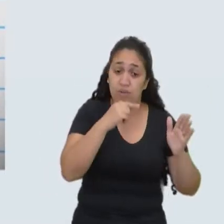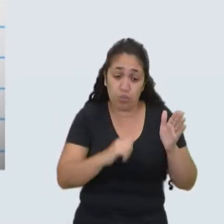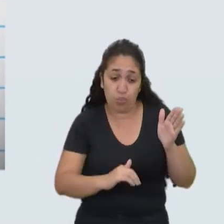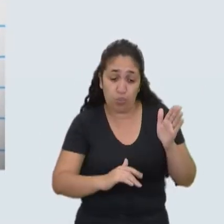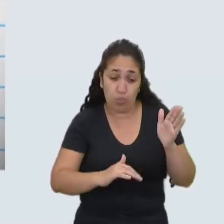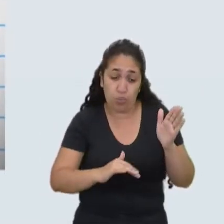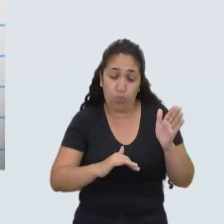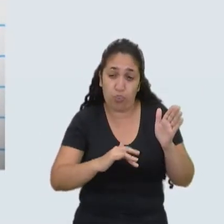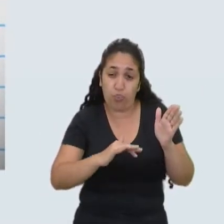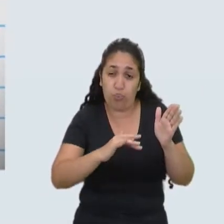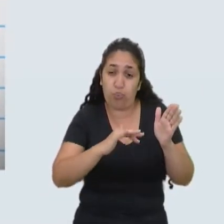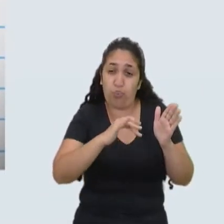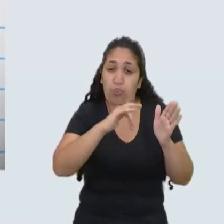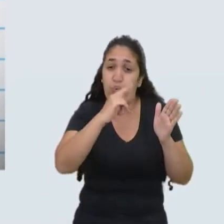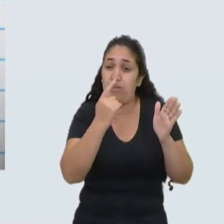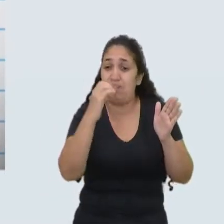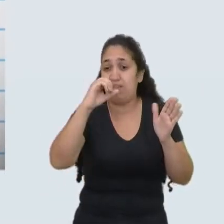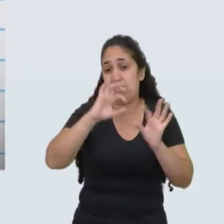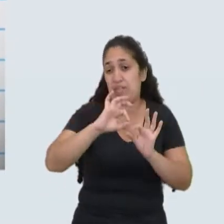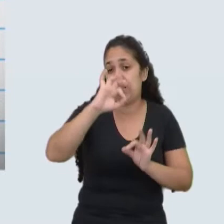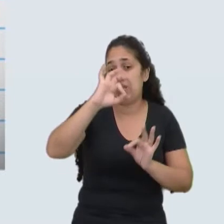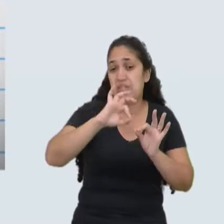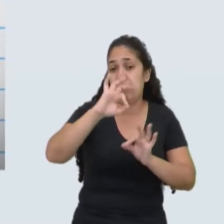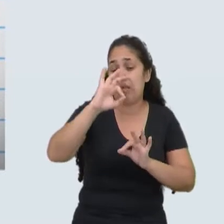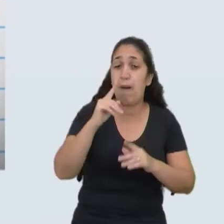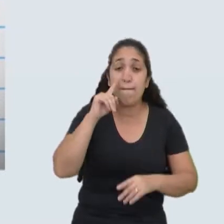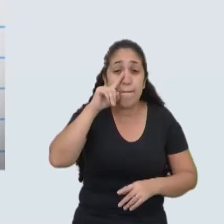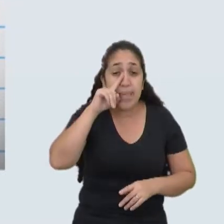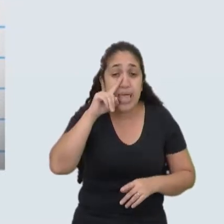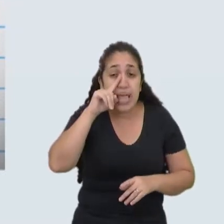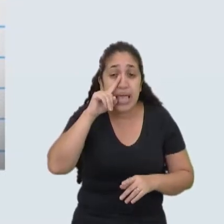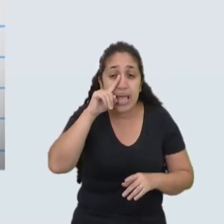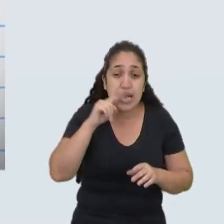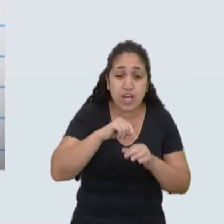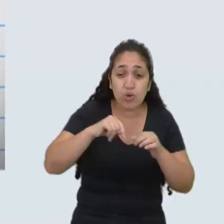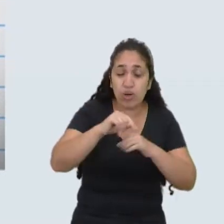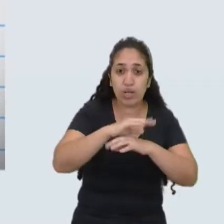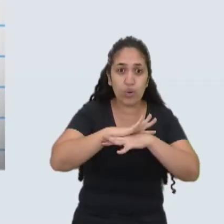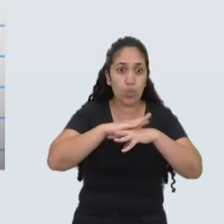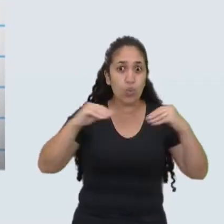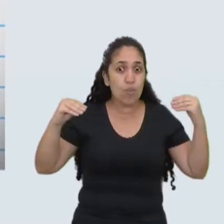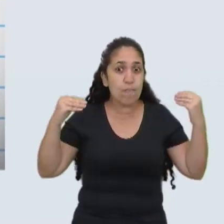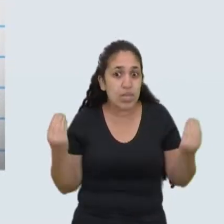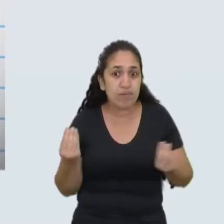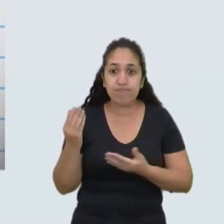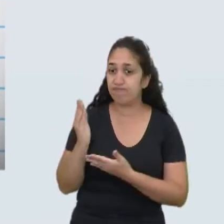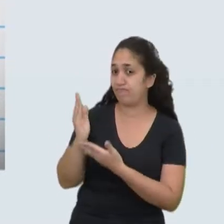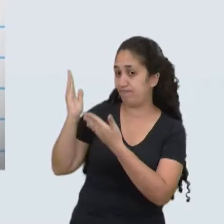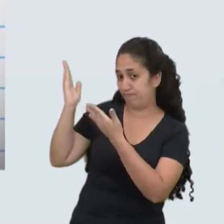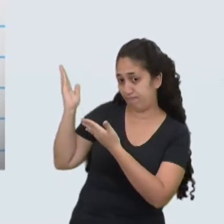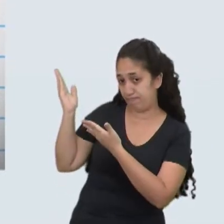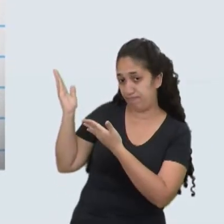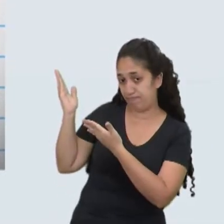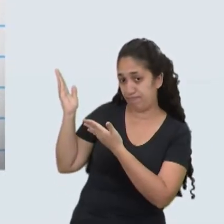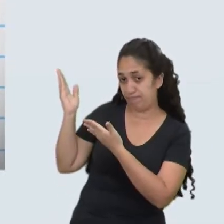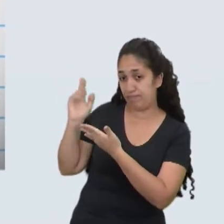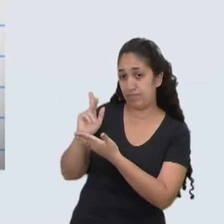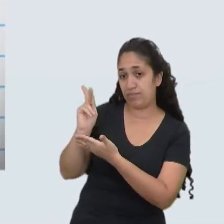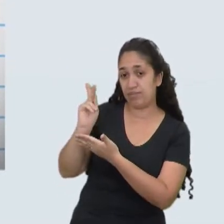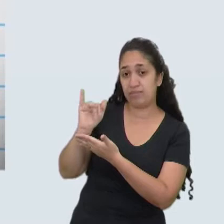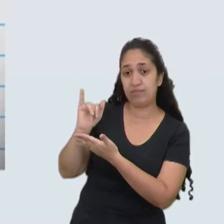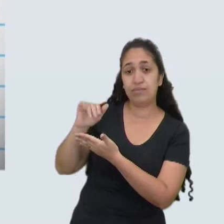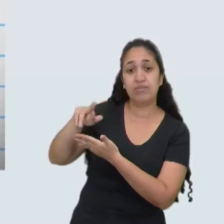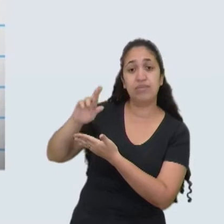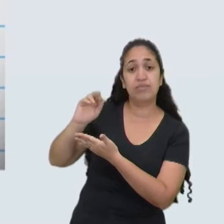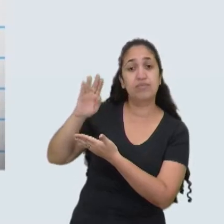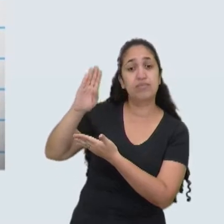um assunto especialmente sensível para pequenas ilhas que correm o risco de desaparecer, como Kiribati, uma nação situada no Pacífico que já